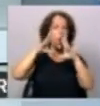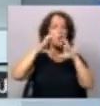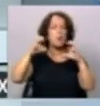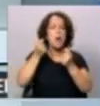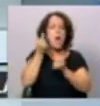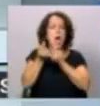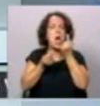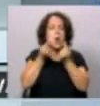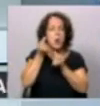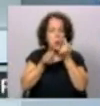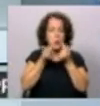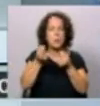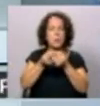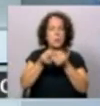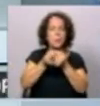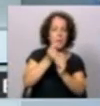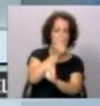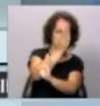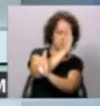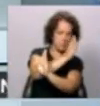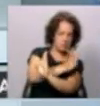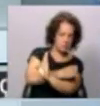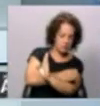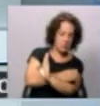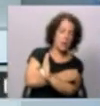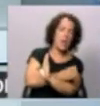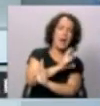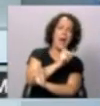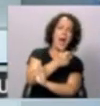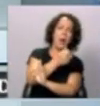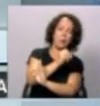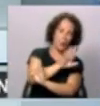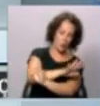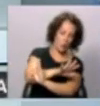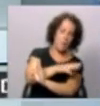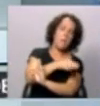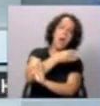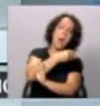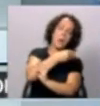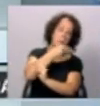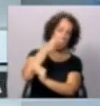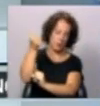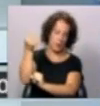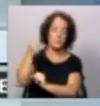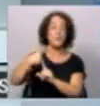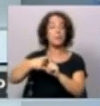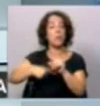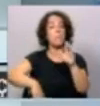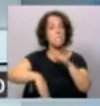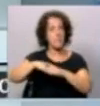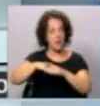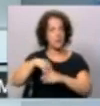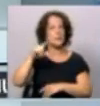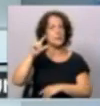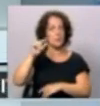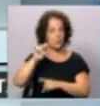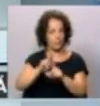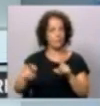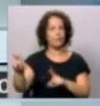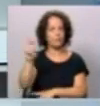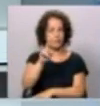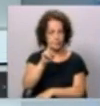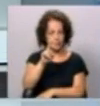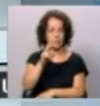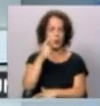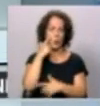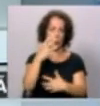e nevoeiros entre os cabos, mas a dissipar ao longo da manhã. As temperaturas máximas também aqui em subida, em especial nas regiões